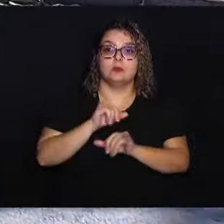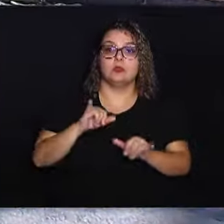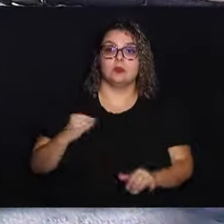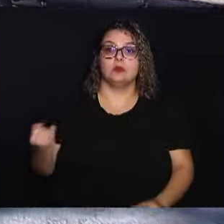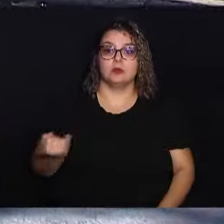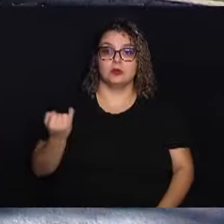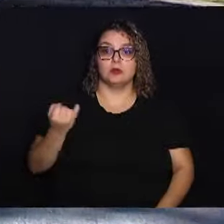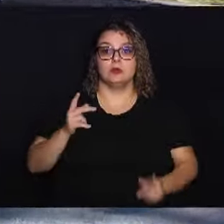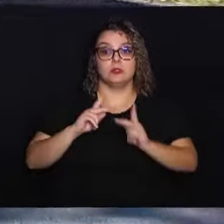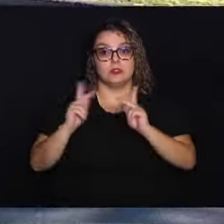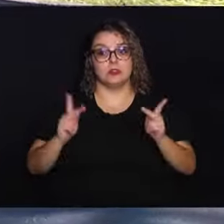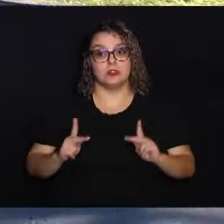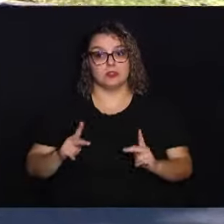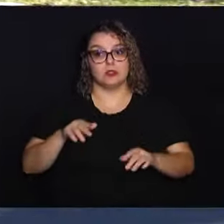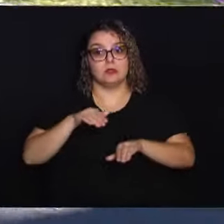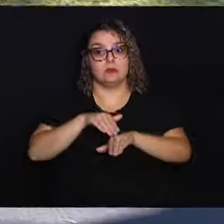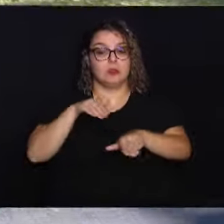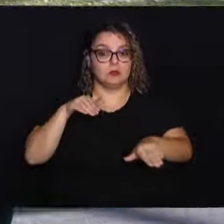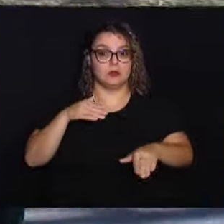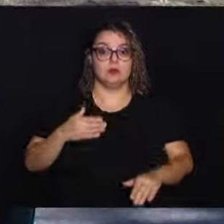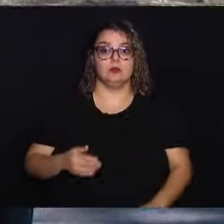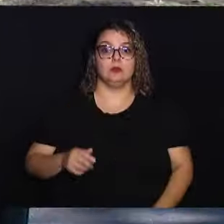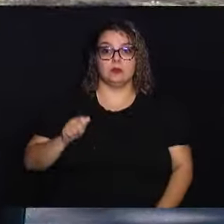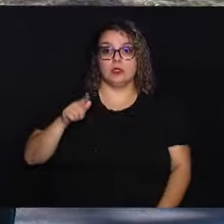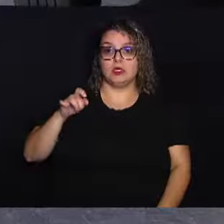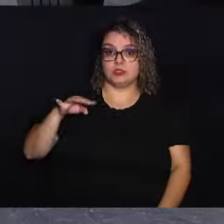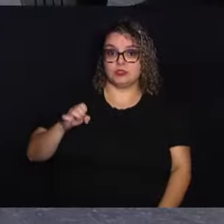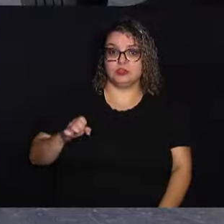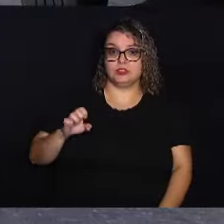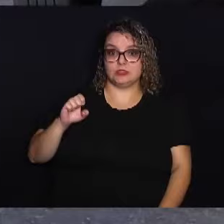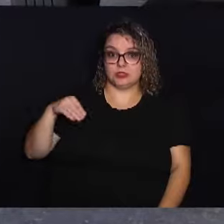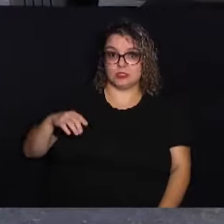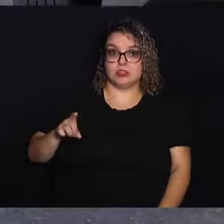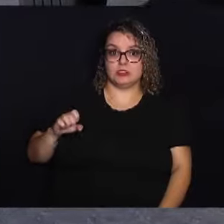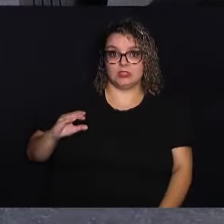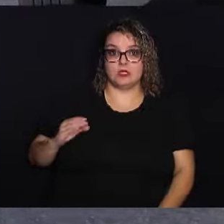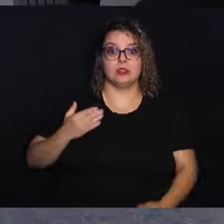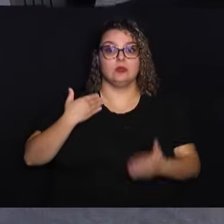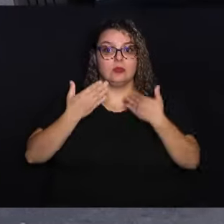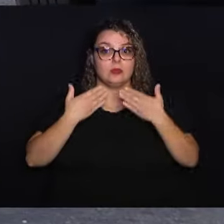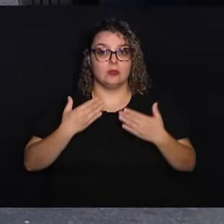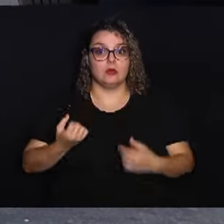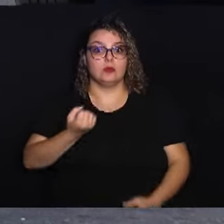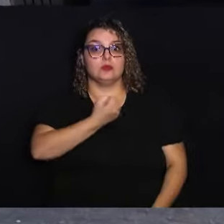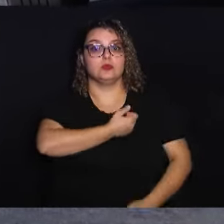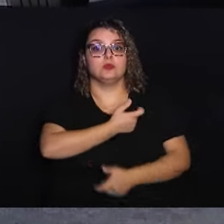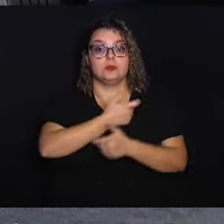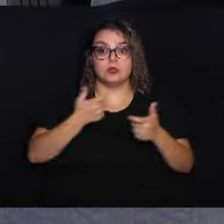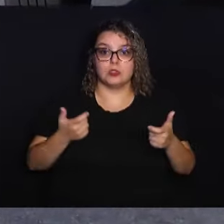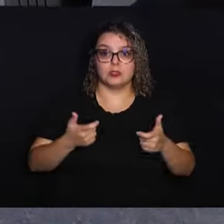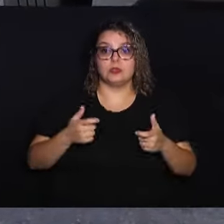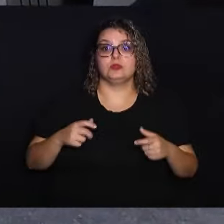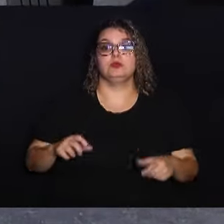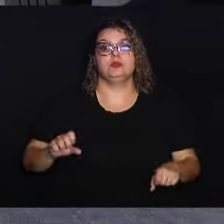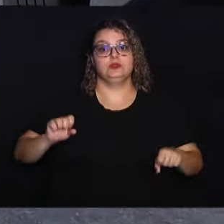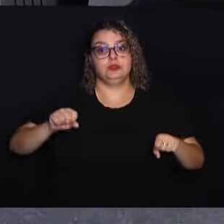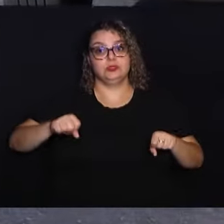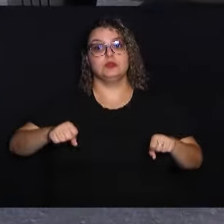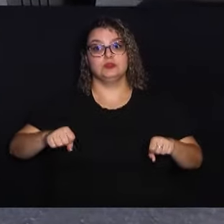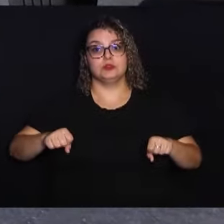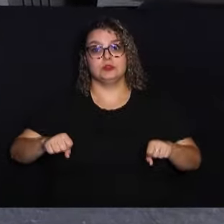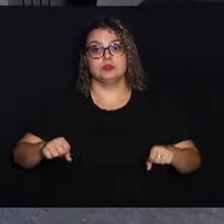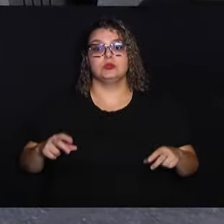de divulgar a importância da no trânsito o agente da indec procura conversar com o maior número possível de